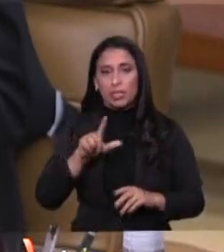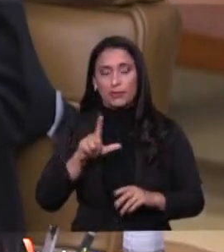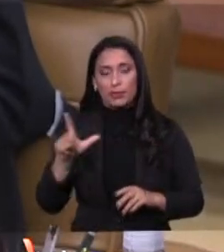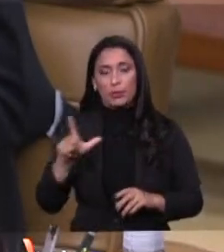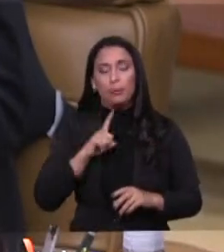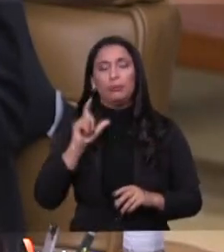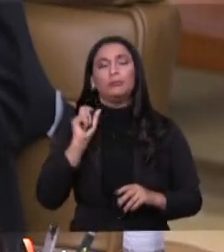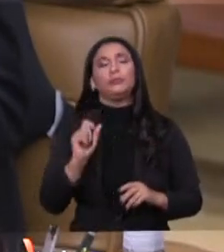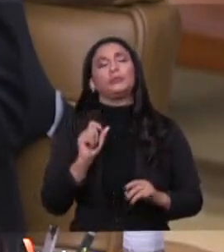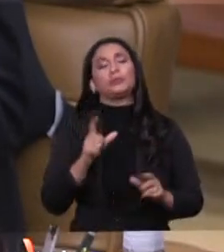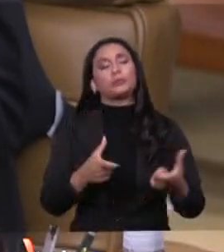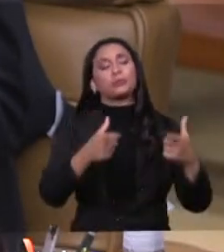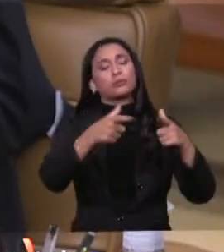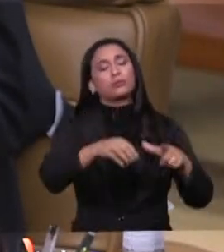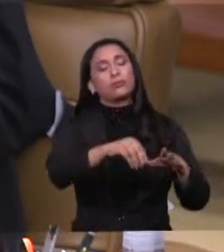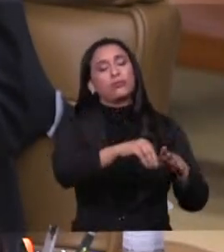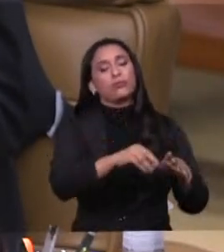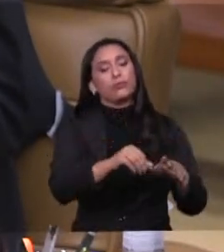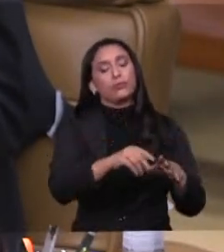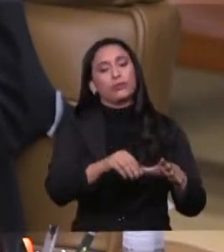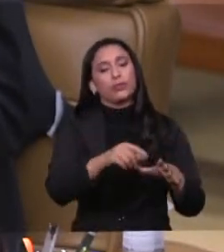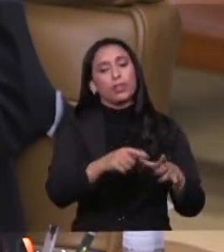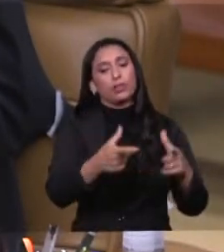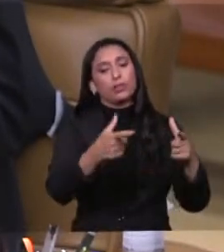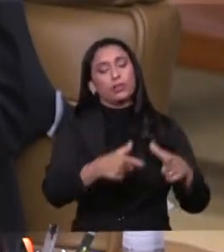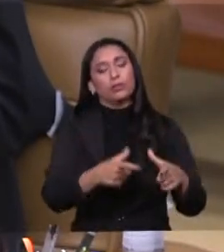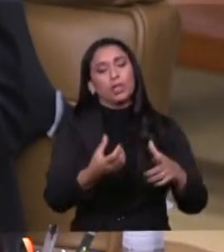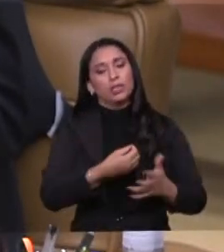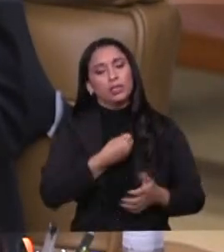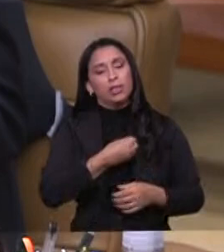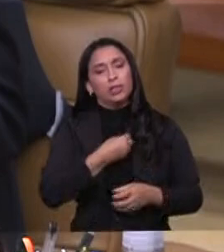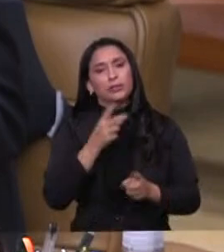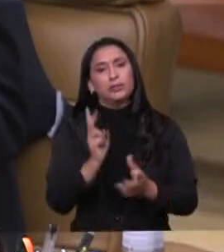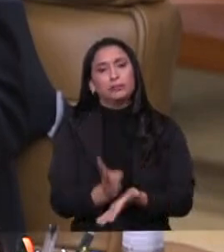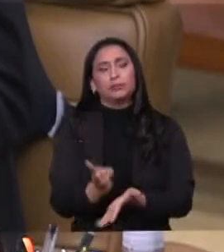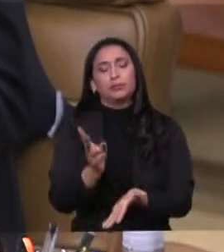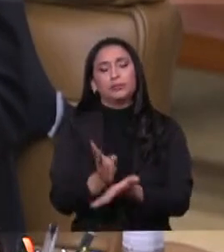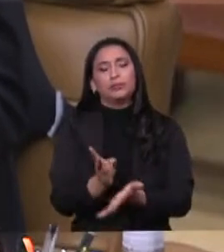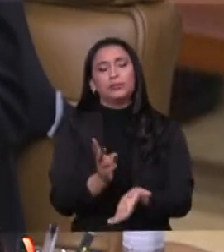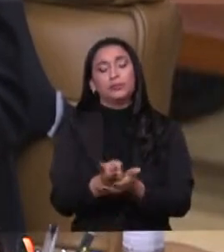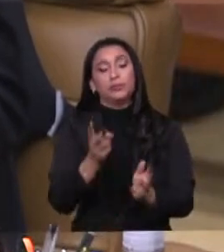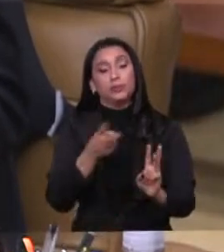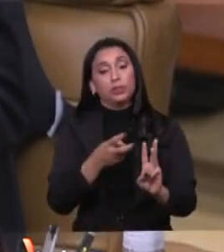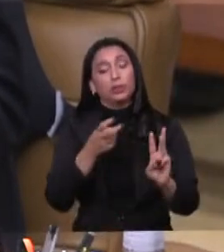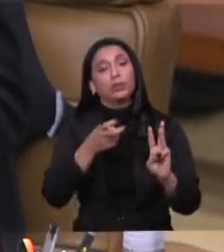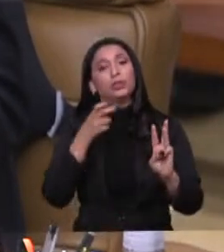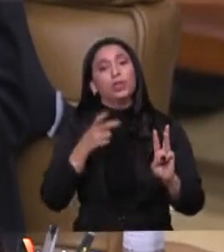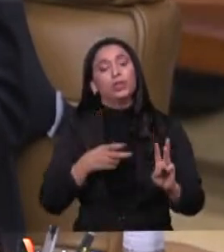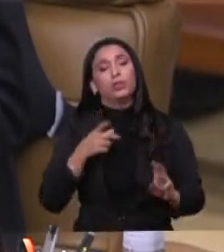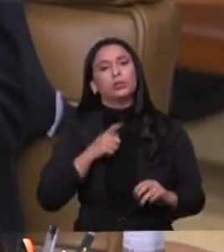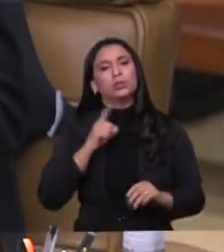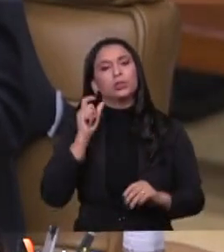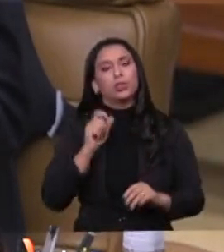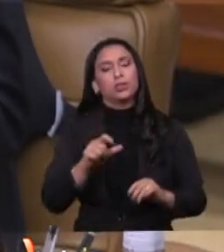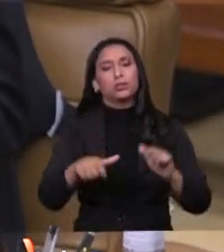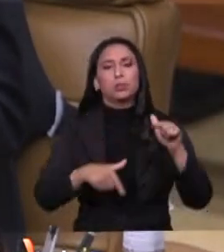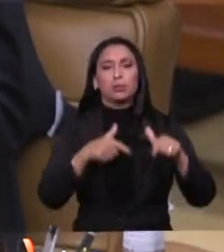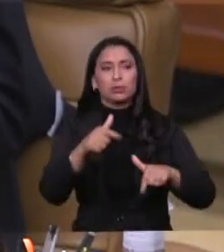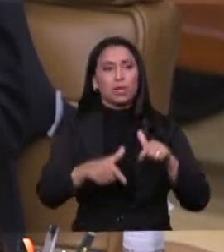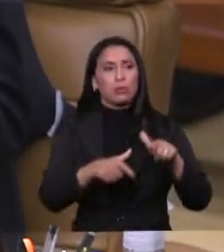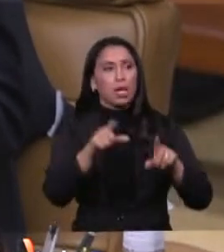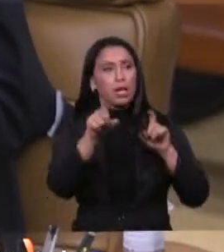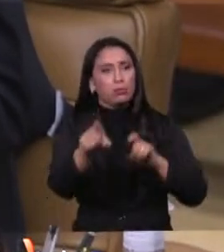consistindo na ocupação das terras habitadas em caráter permanente pelos índios, das utilizadas para suas